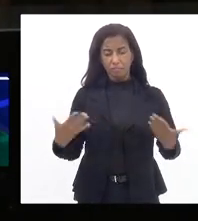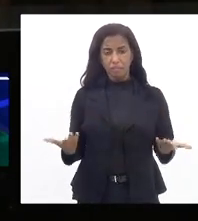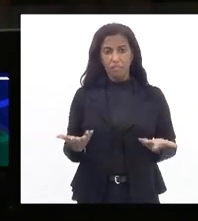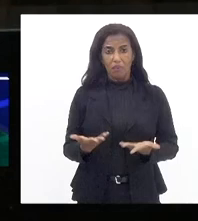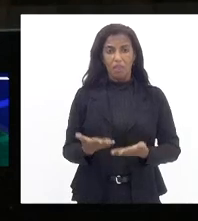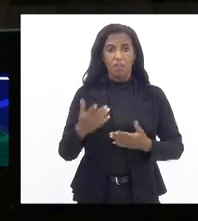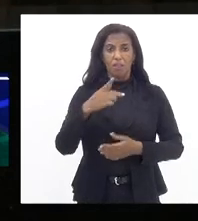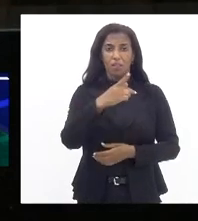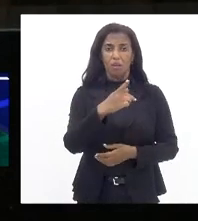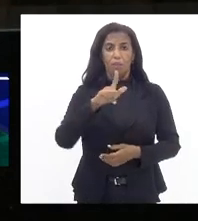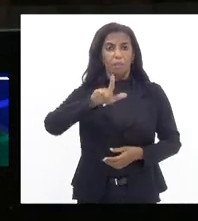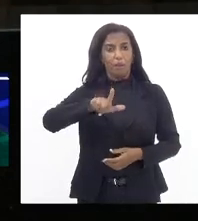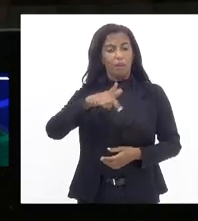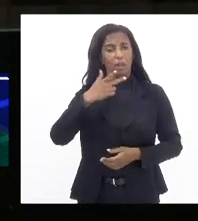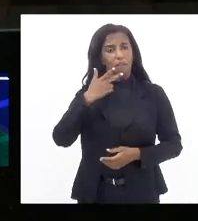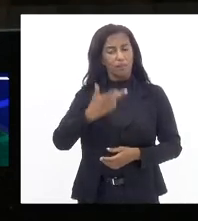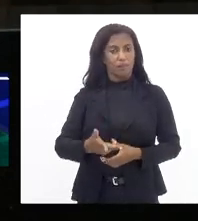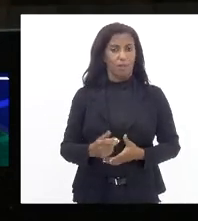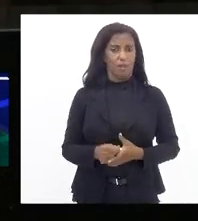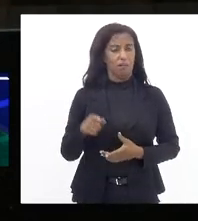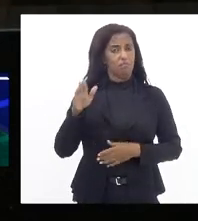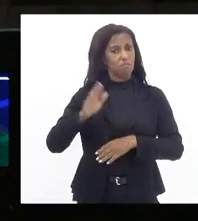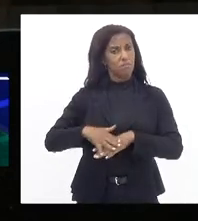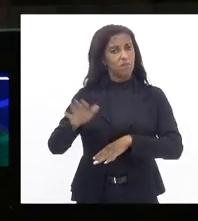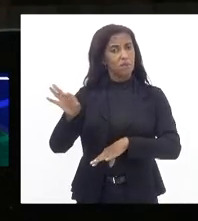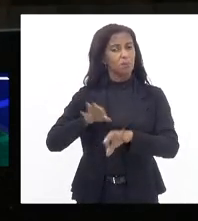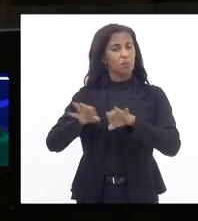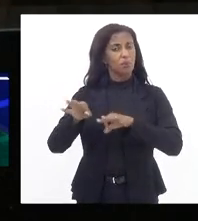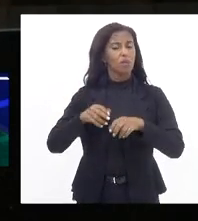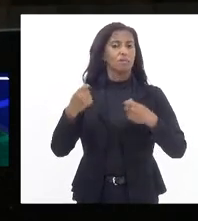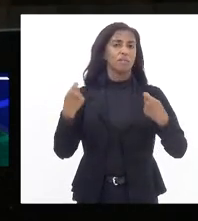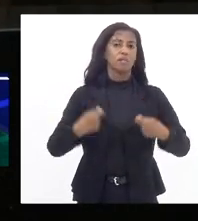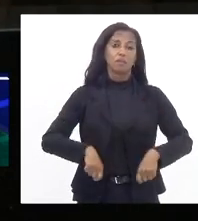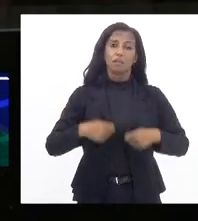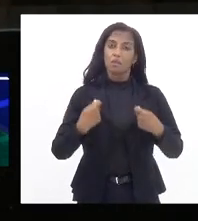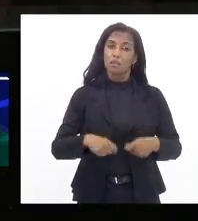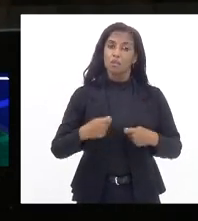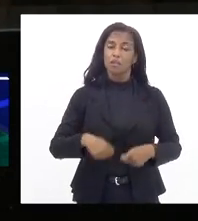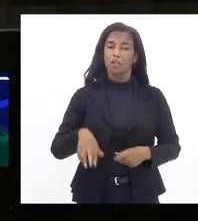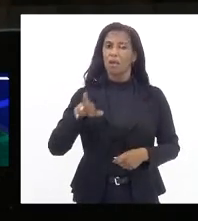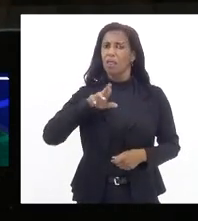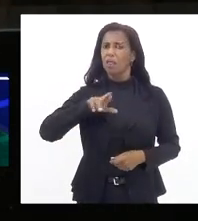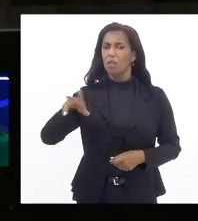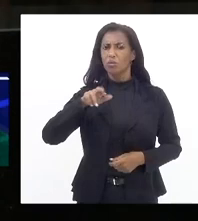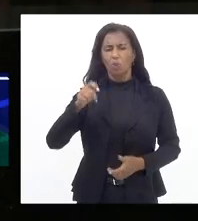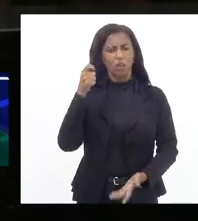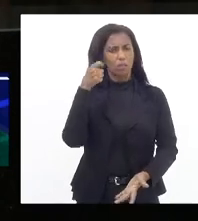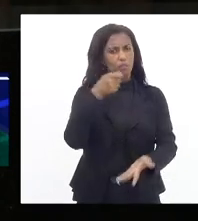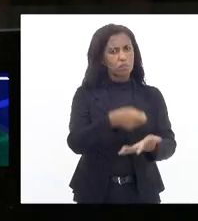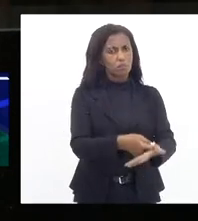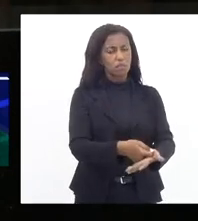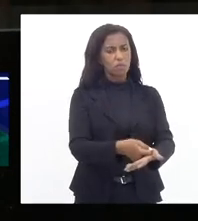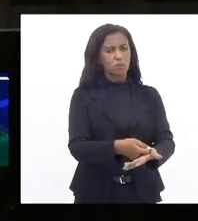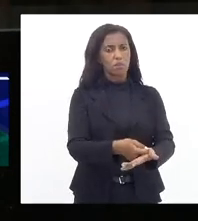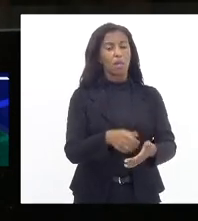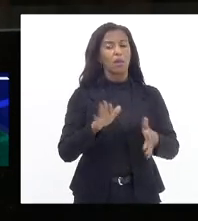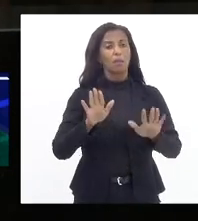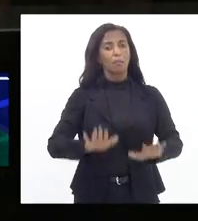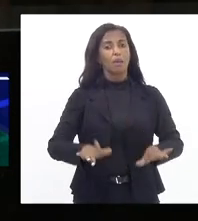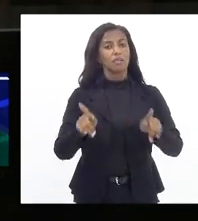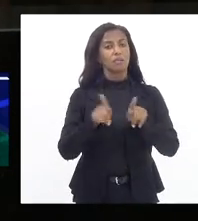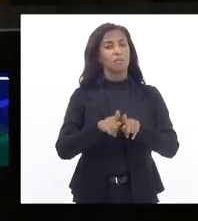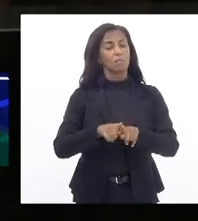esse projeto fala. Esse projeto fala na necessidade não só da punição, mas também